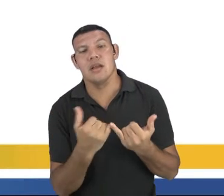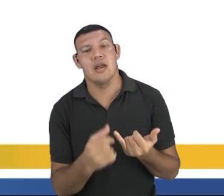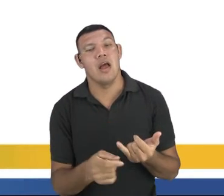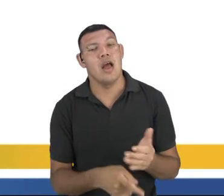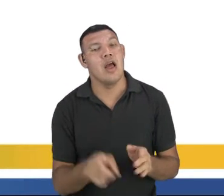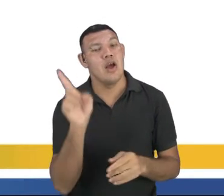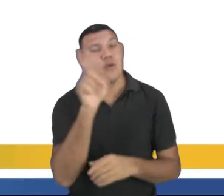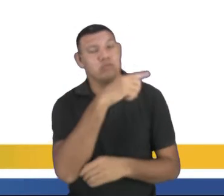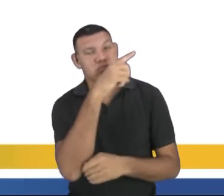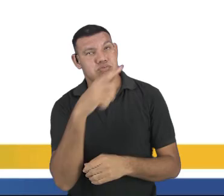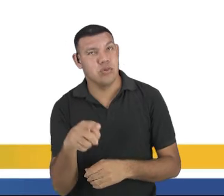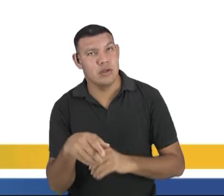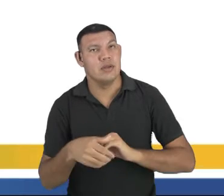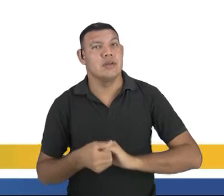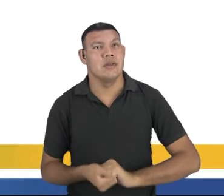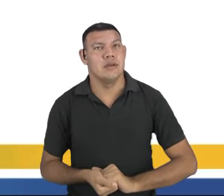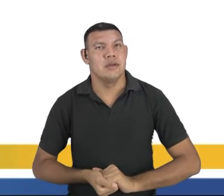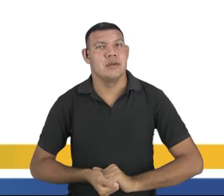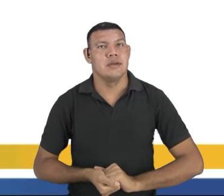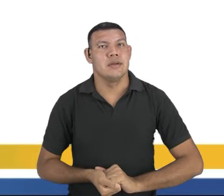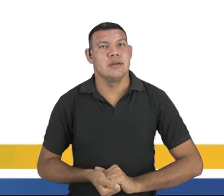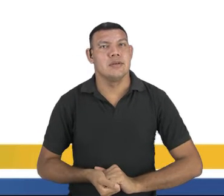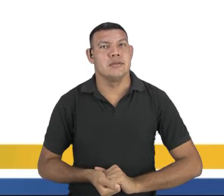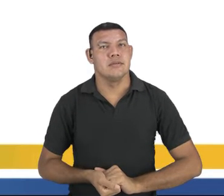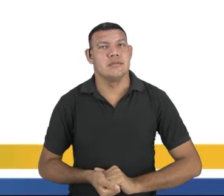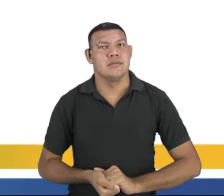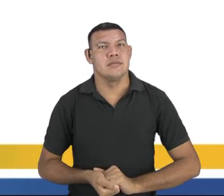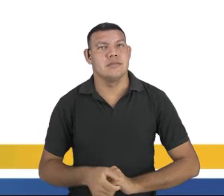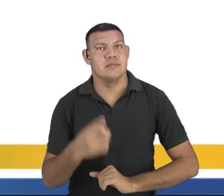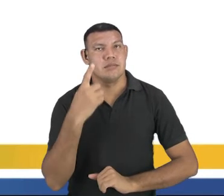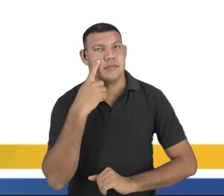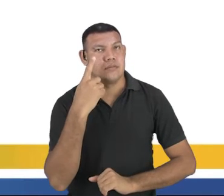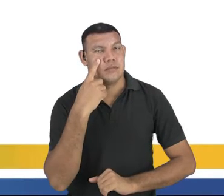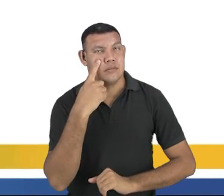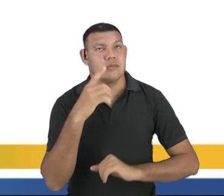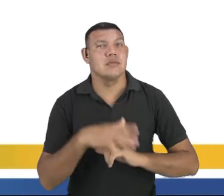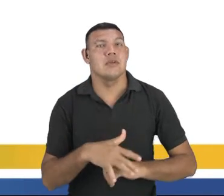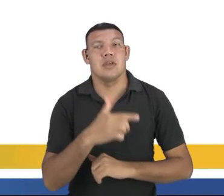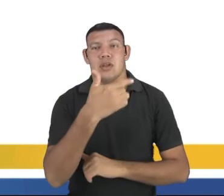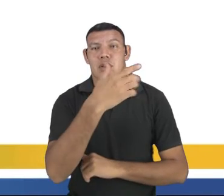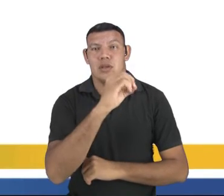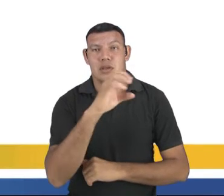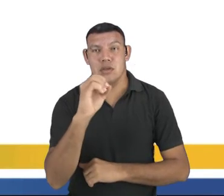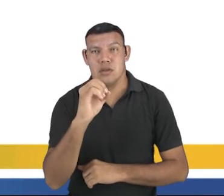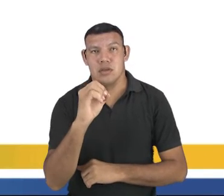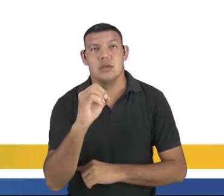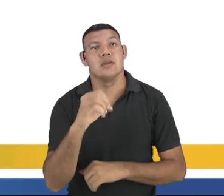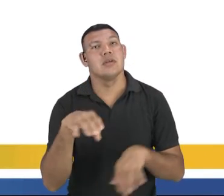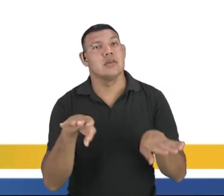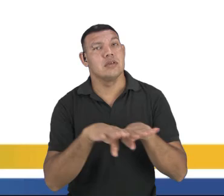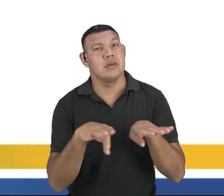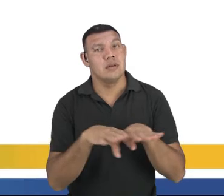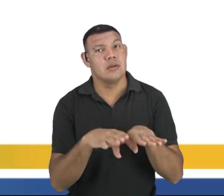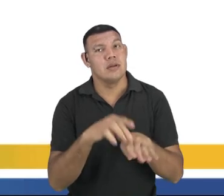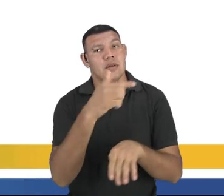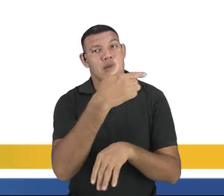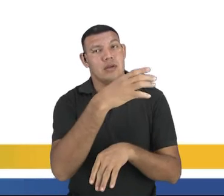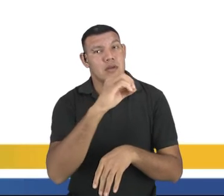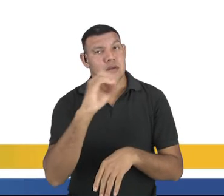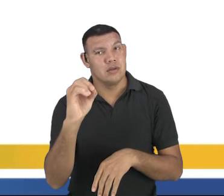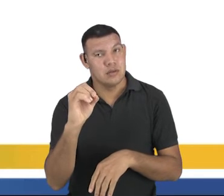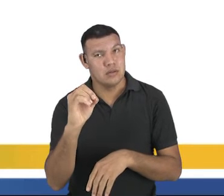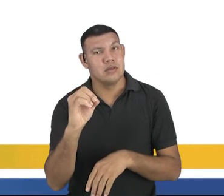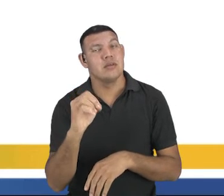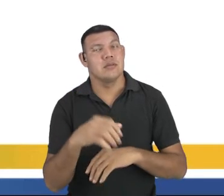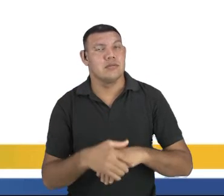tirar eles separadamente numa multiplicação. Então, aqui eu tenho 200 e aqui eu também tenho 200. É por isso que eu tirei o 200